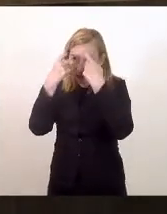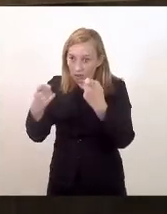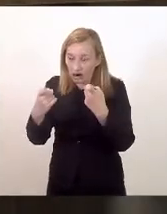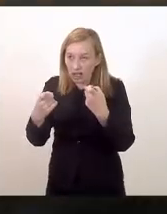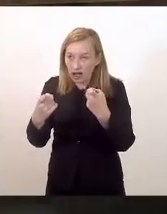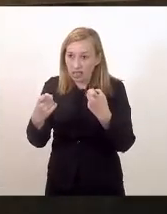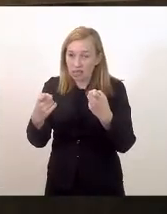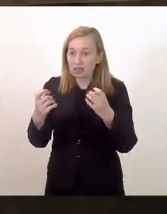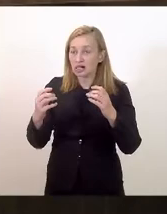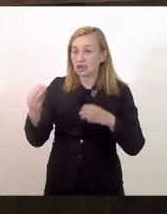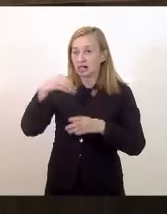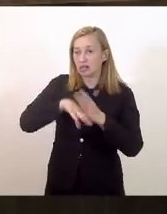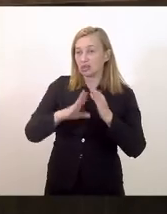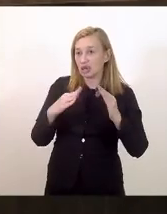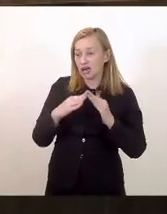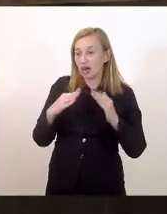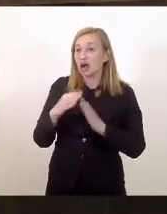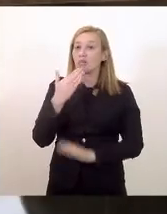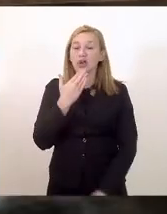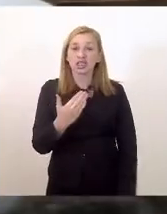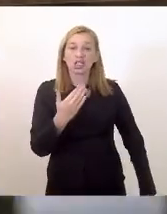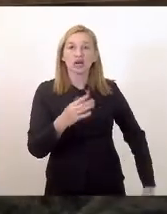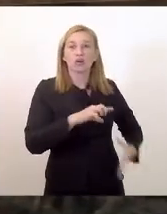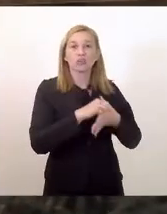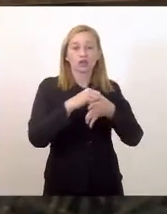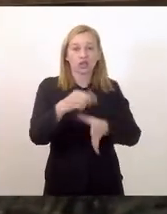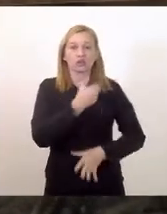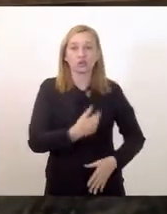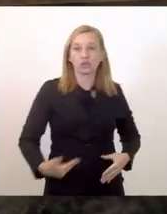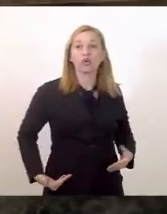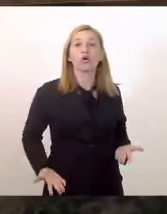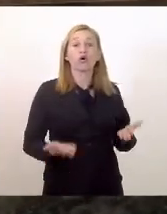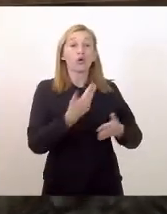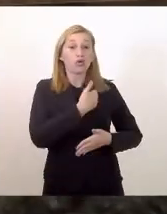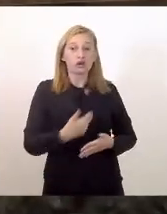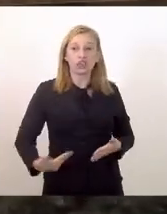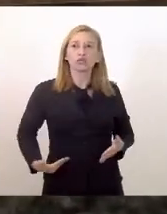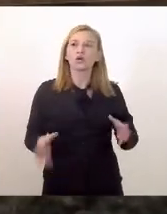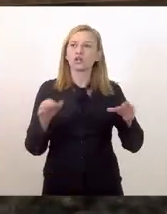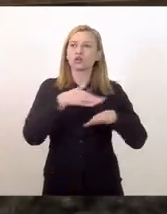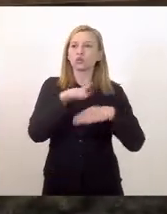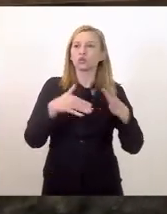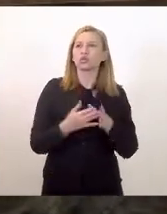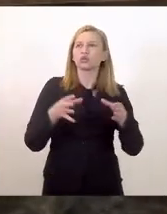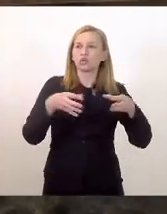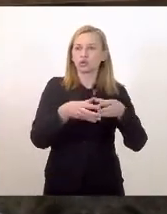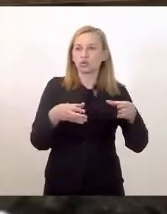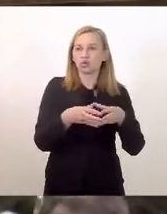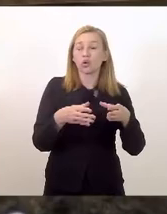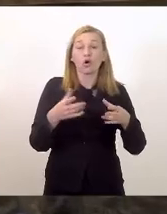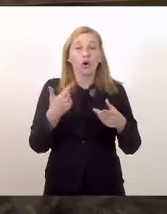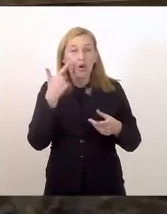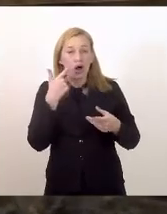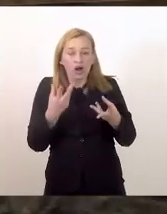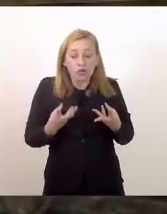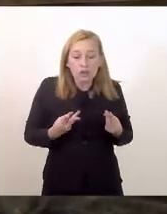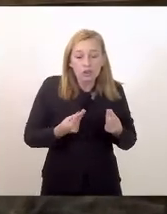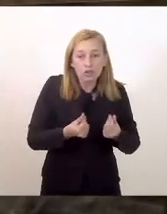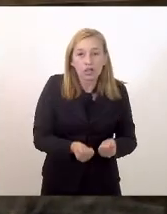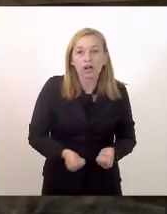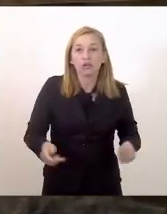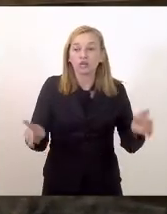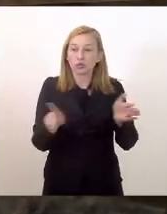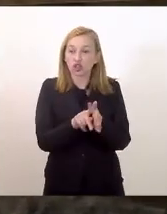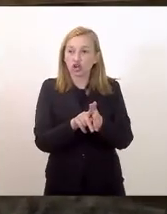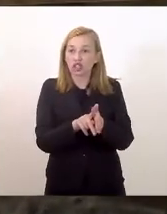eu queria fazer um pedido ao líder do governo, que o governador, toda a equipe, olhasse com sensibilidade, porque esse projeto de